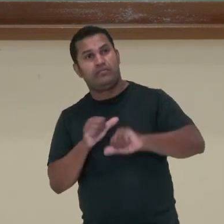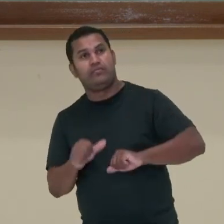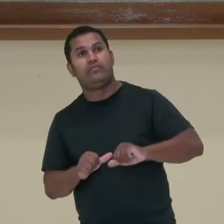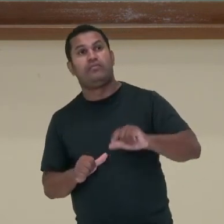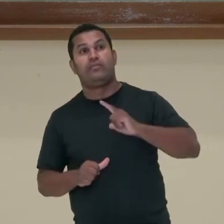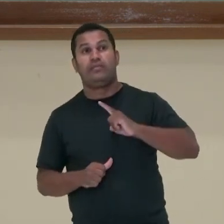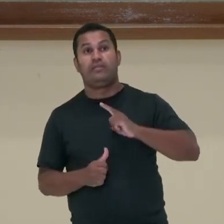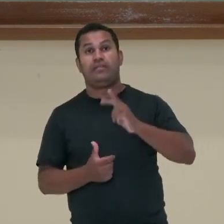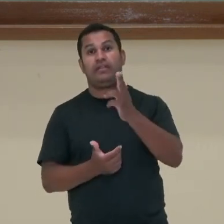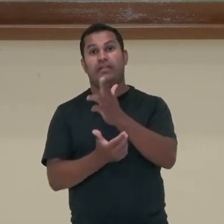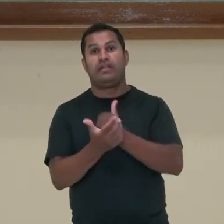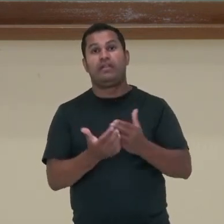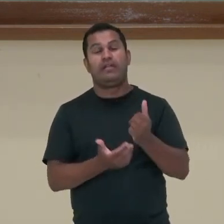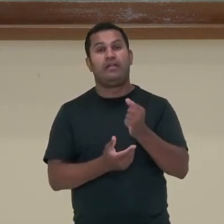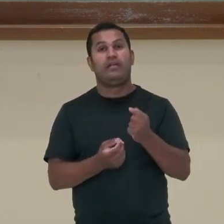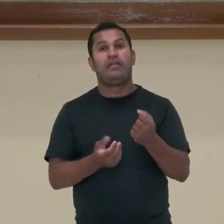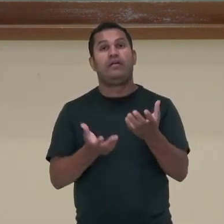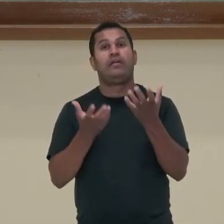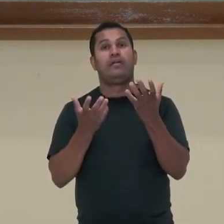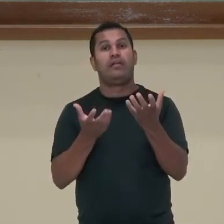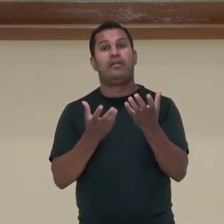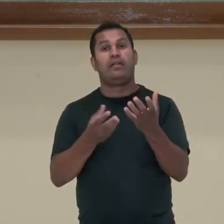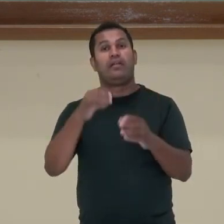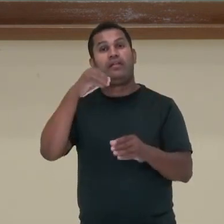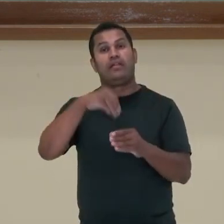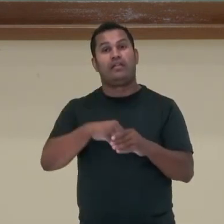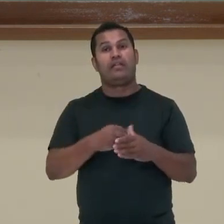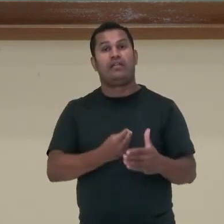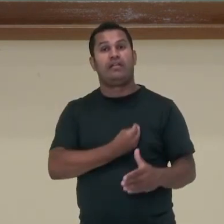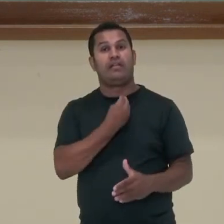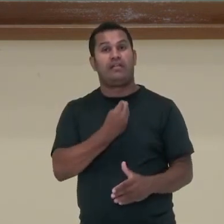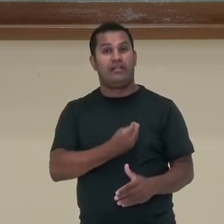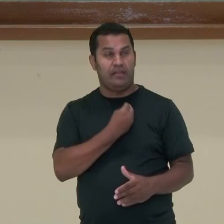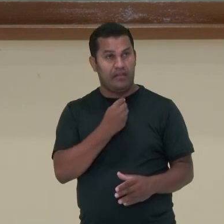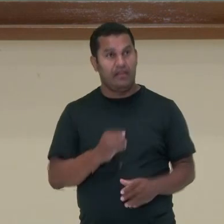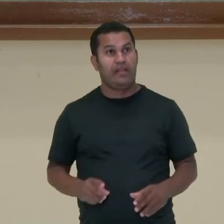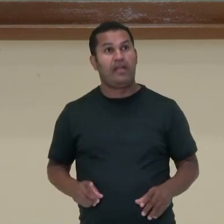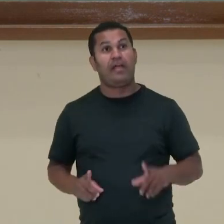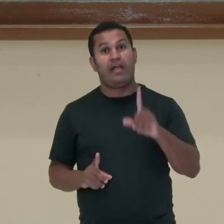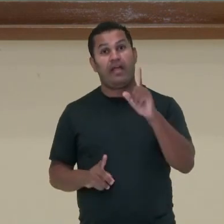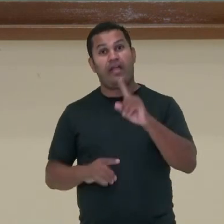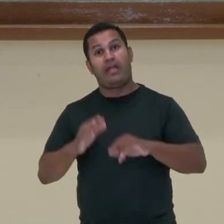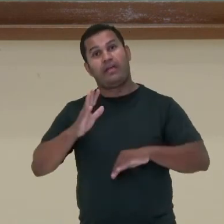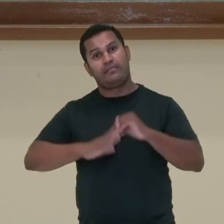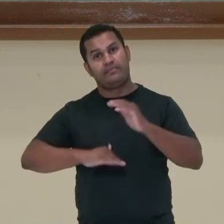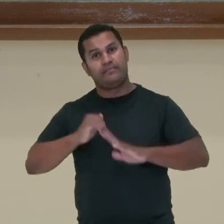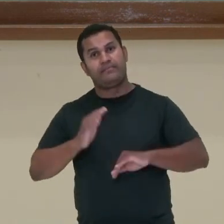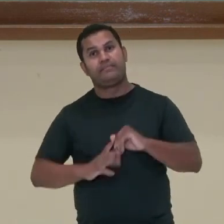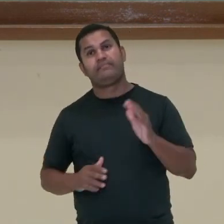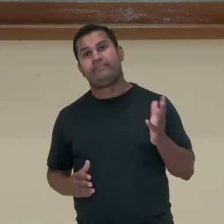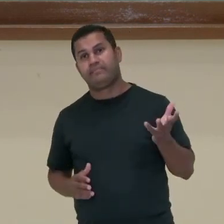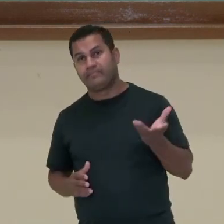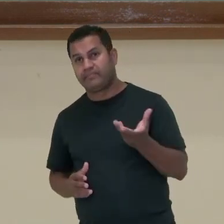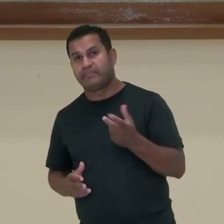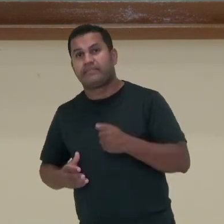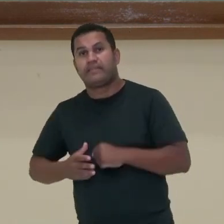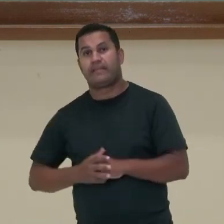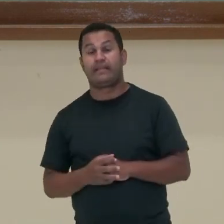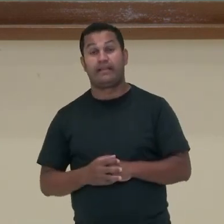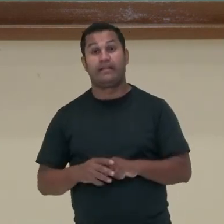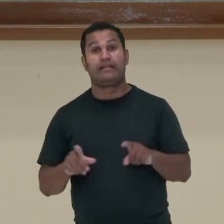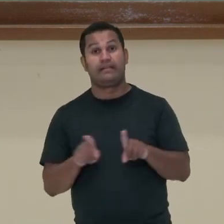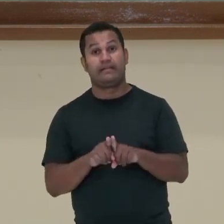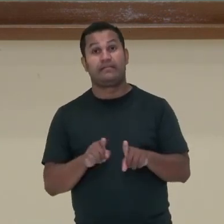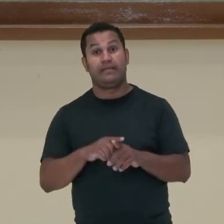ele falava o que eles viam aqui dentro, eles colocavam na tela. Então essa é a forma que eles faziam. E exatamente eles colocavam o seu